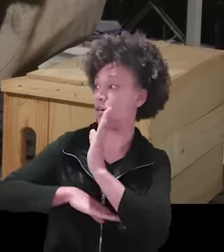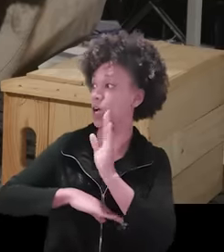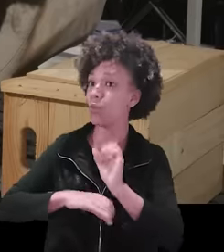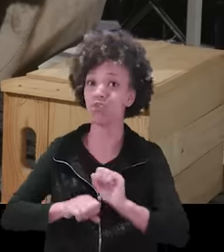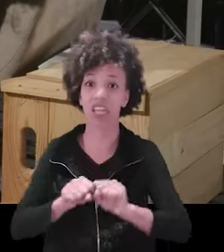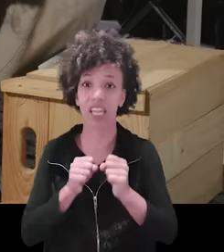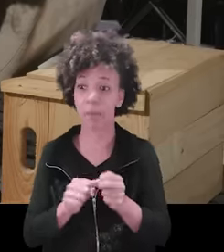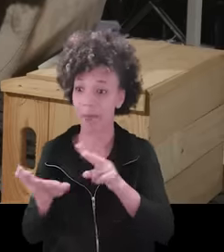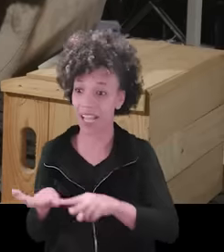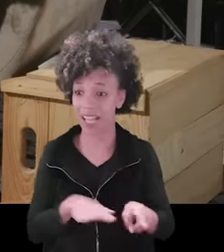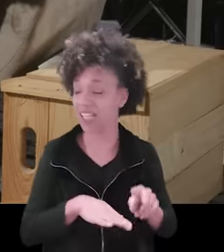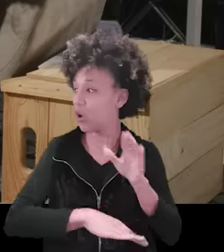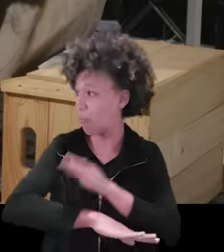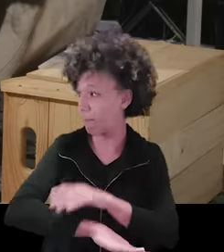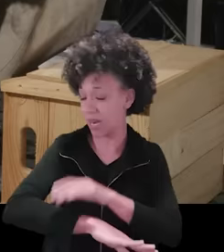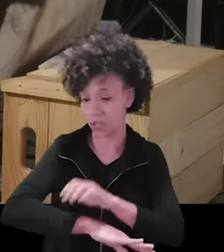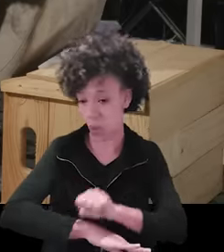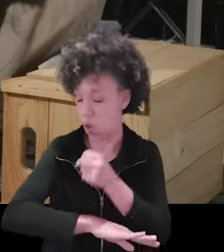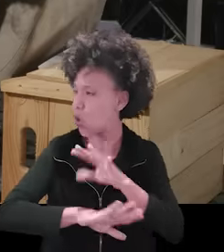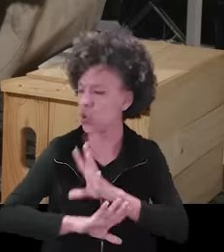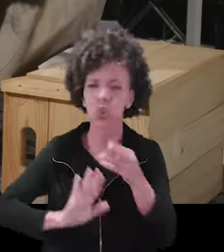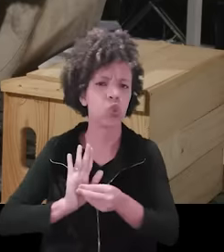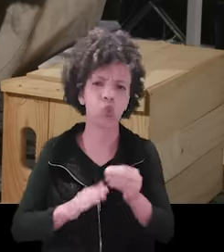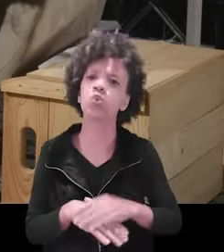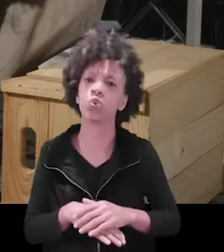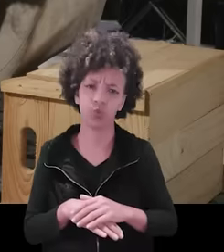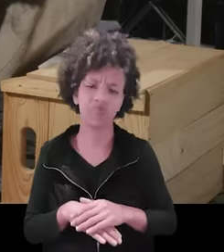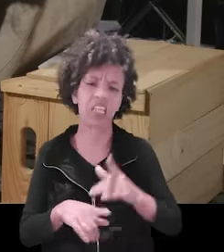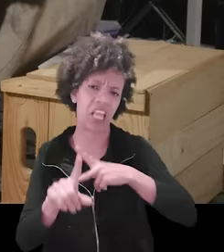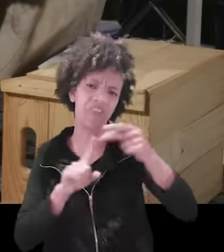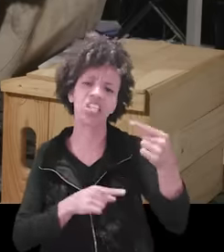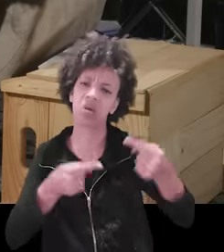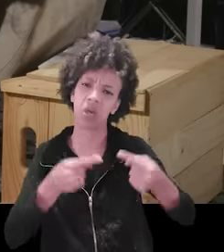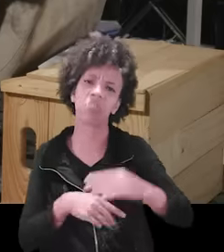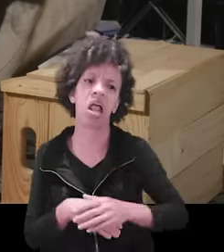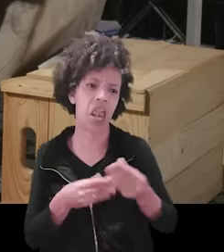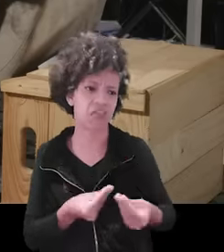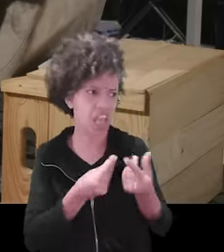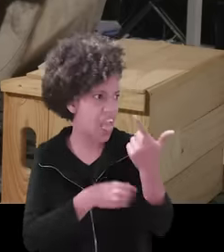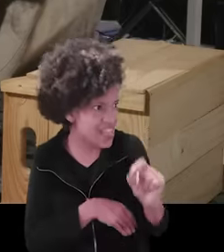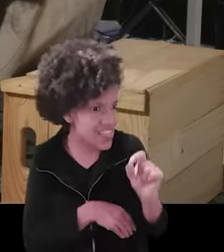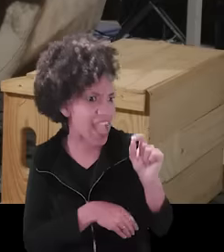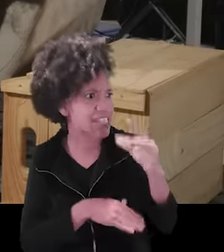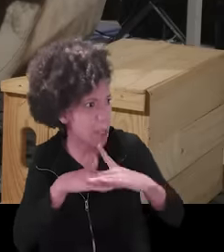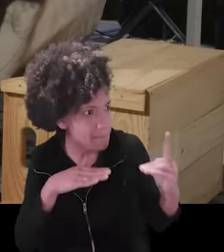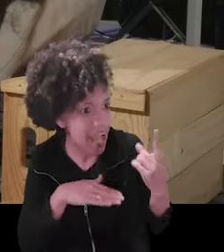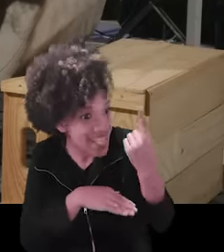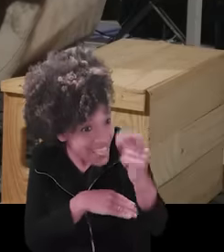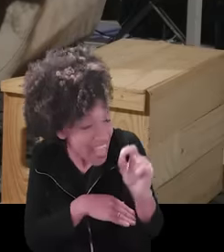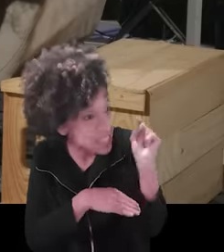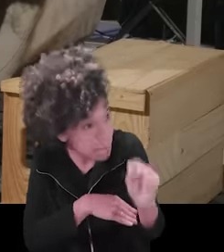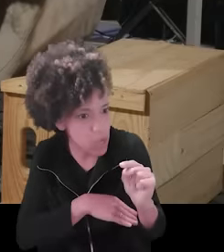ele poderia quebrar um braço toda semana sim eu acho que tudo que ele ganhava em campeonato ele deu lá para o quer pelo amor de Deus falou que 10 Pau para